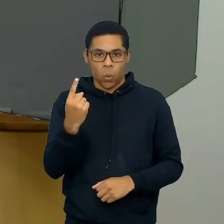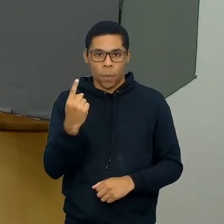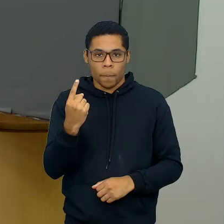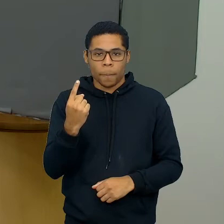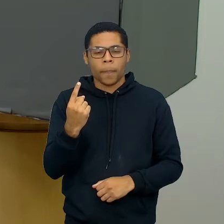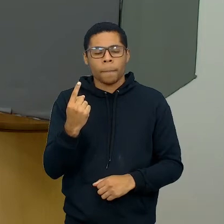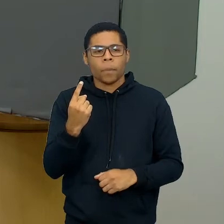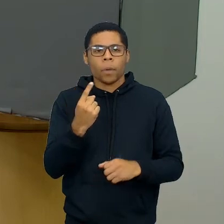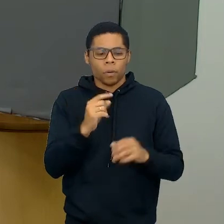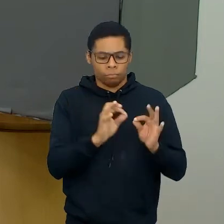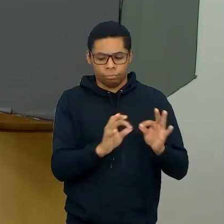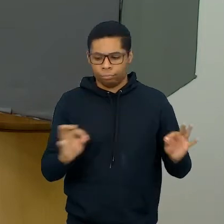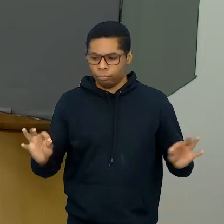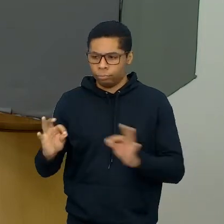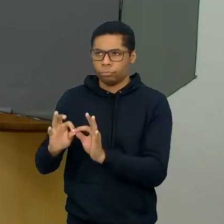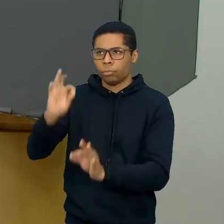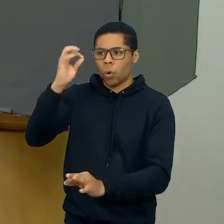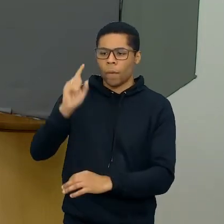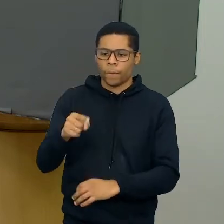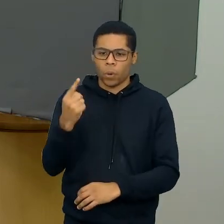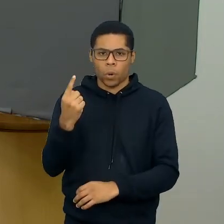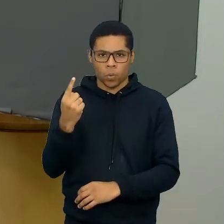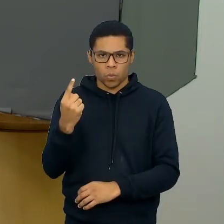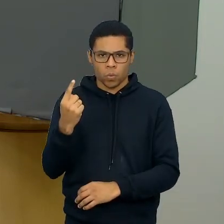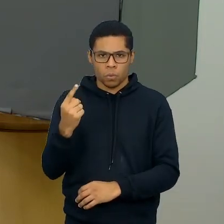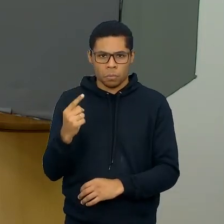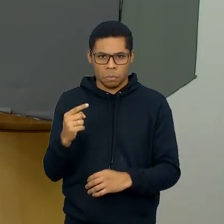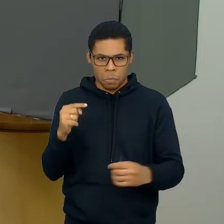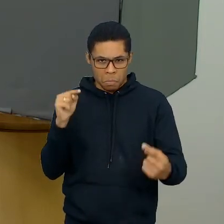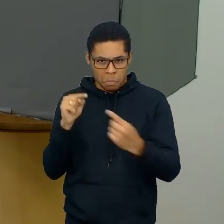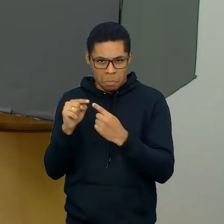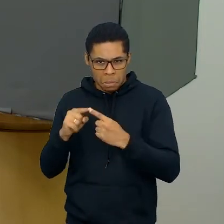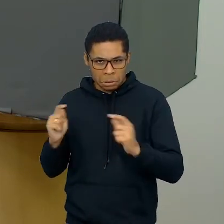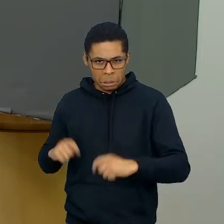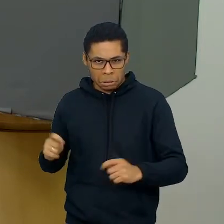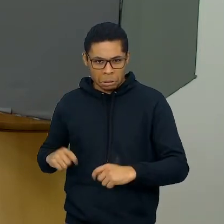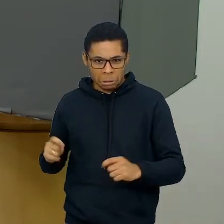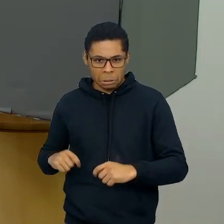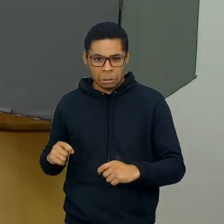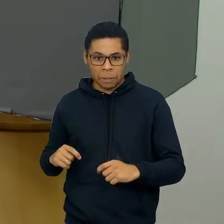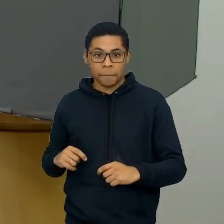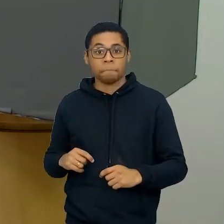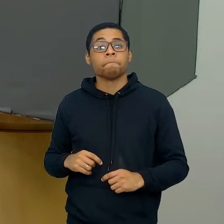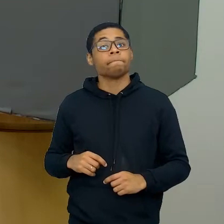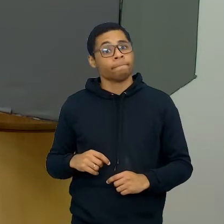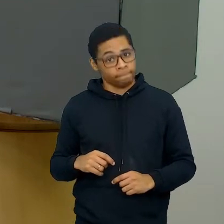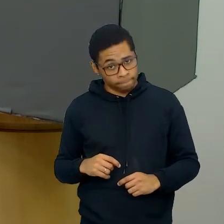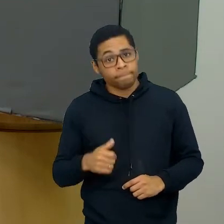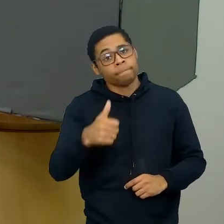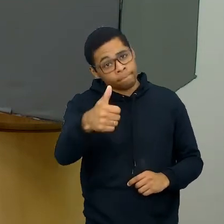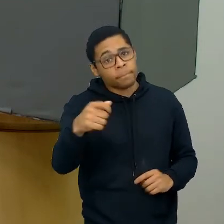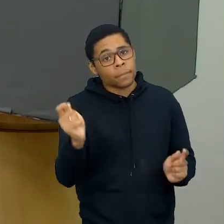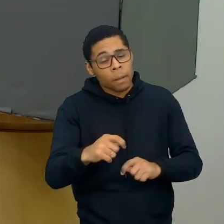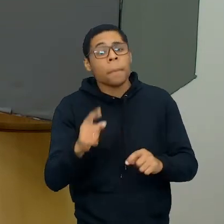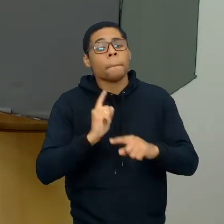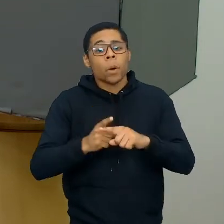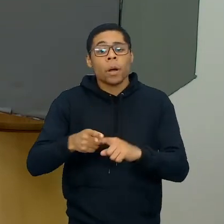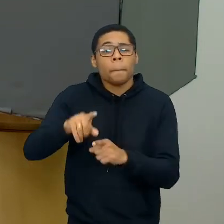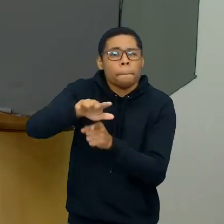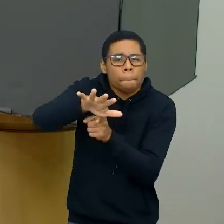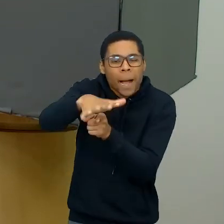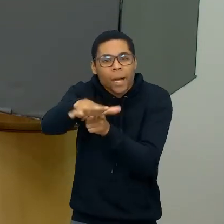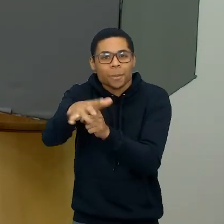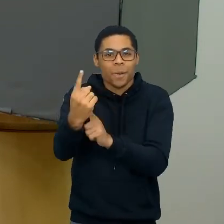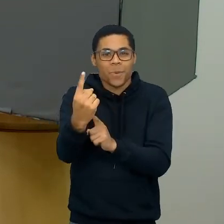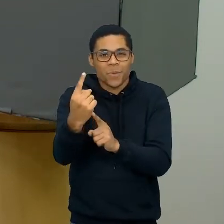1,1, uma janela quadrada, ela estaria dentro da especificação? Isso mesmo, ela estaria, porque ela seria um pouquinho